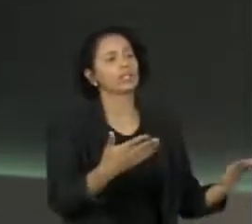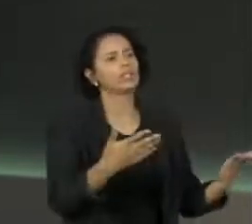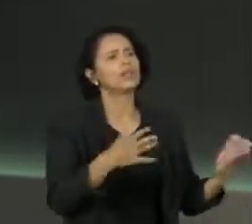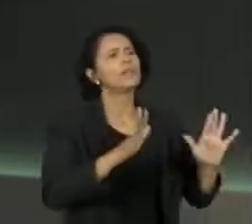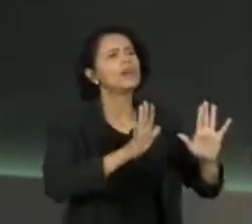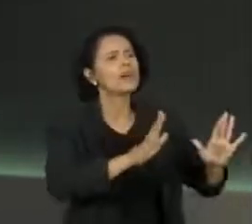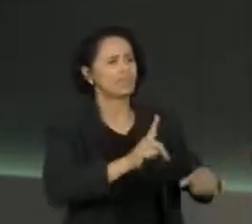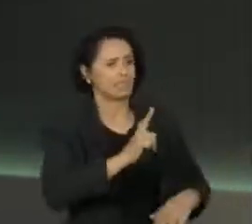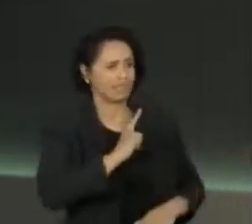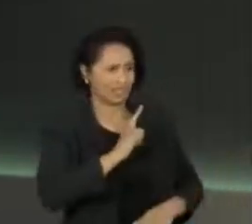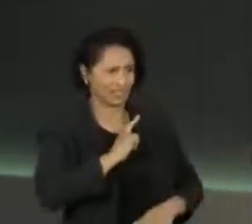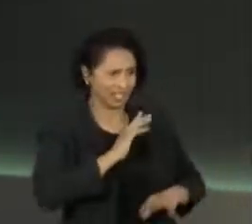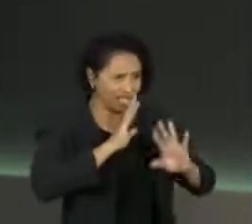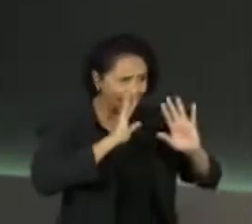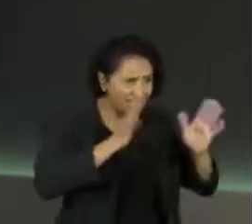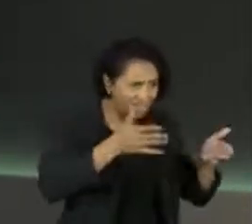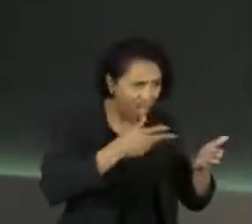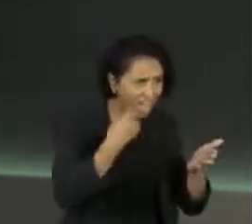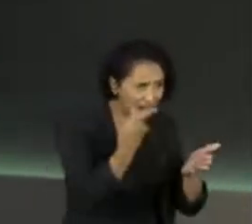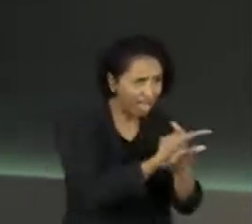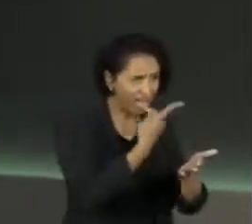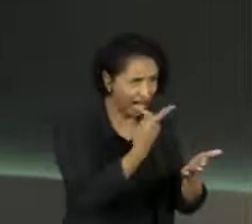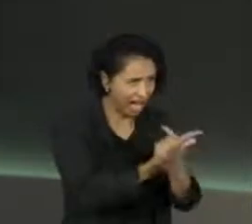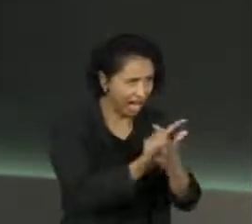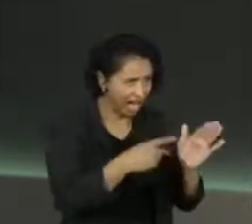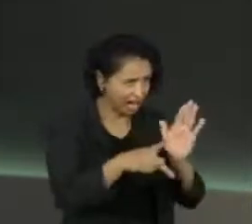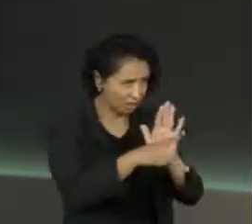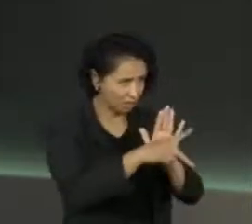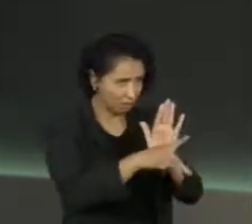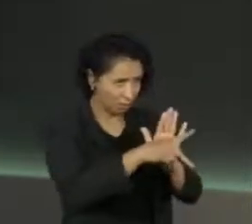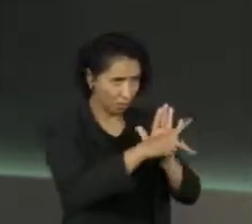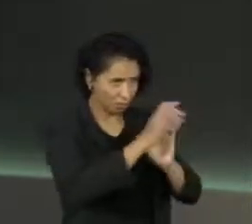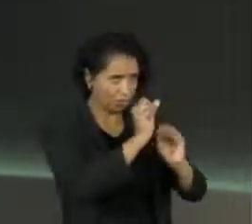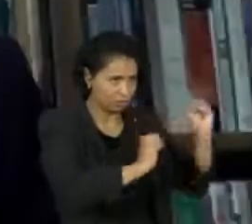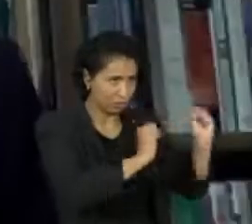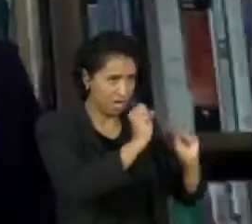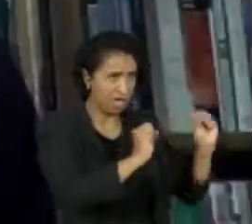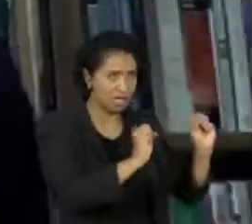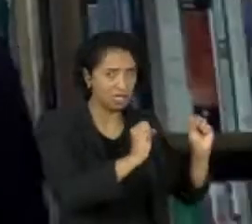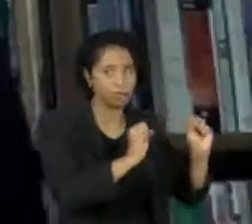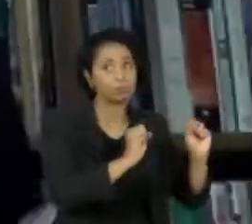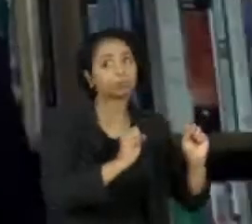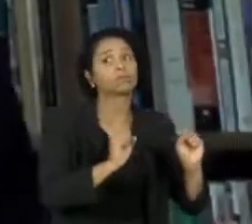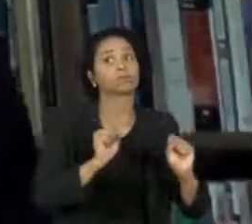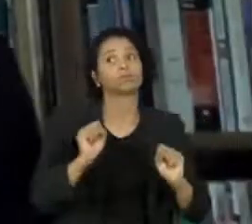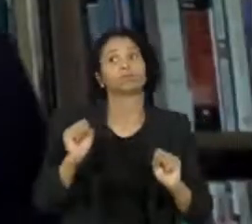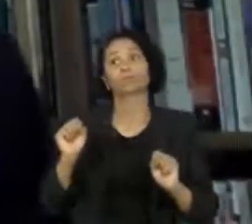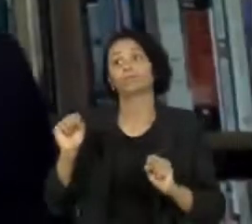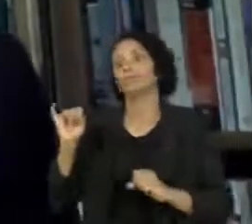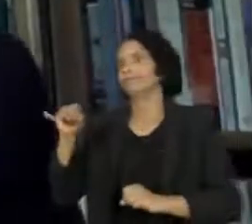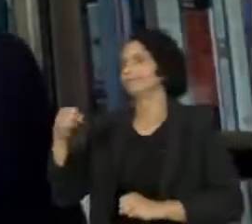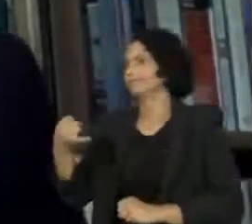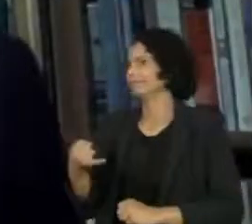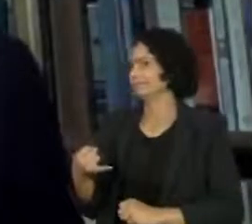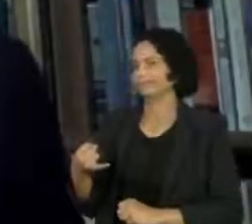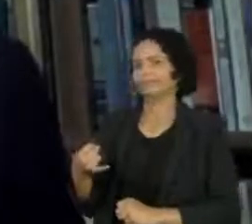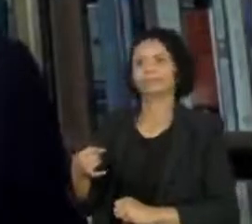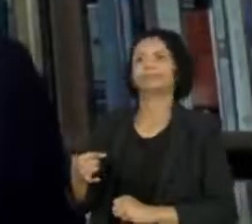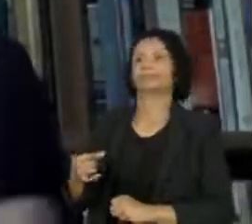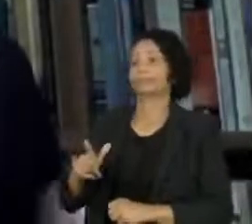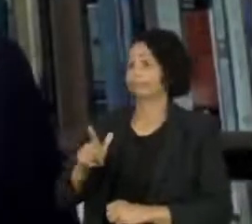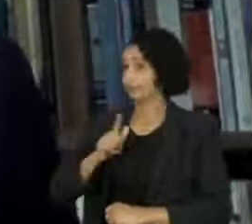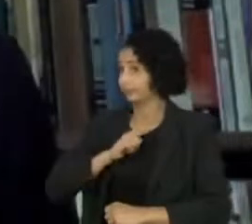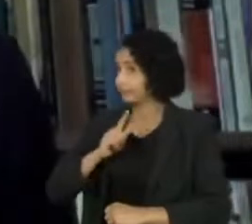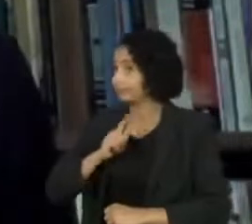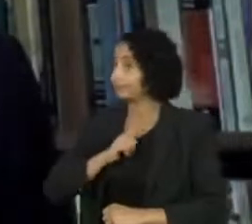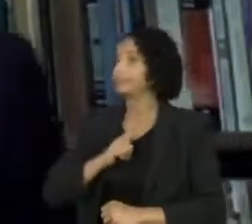Isso, então, está completamente fora de um comportamento adequado da empresa. Fora é um caso clássico, né, de transgressão